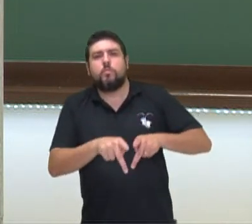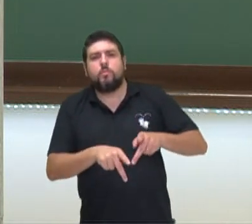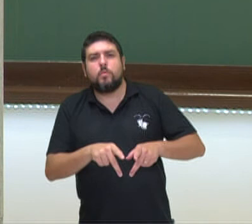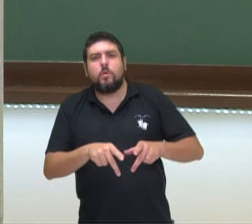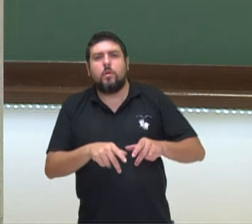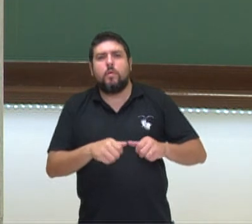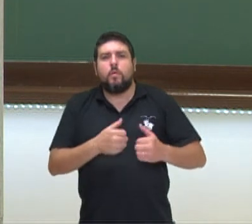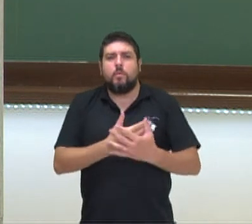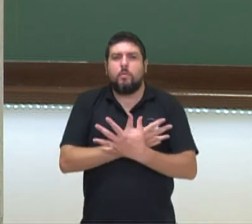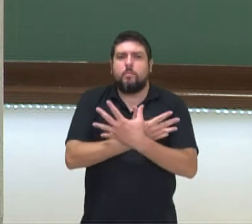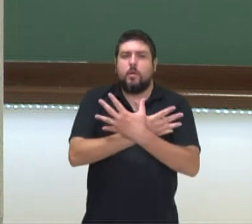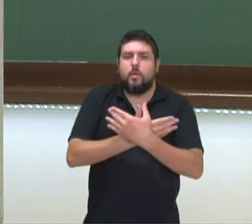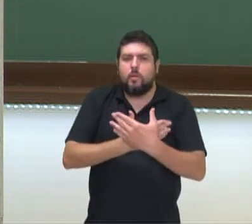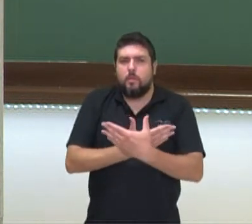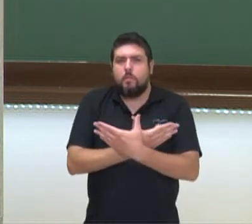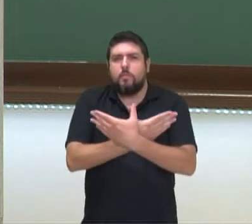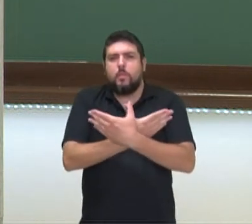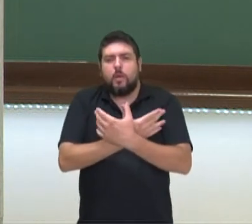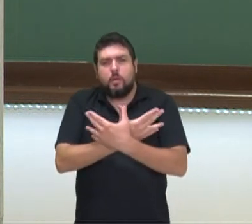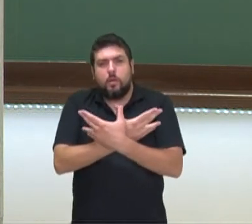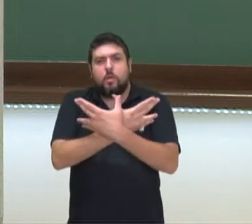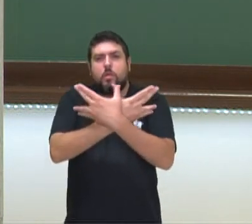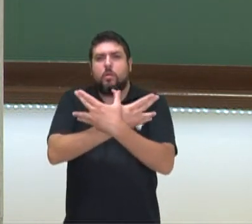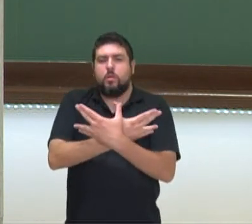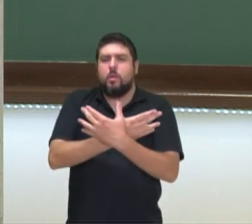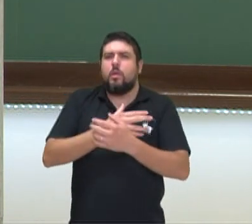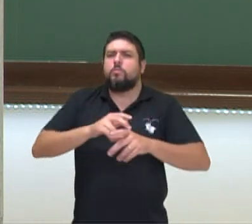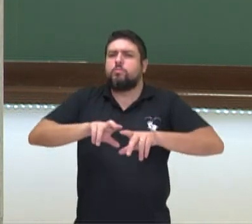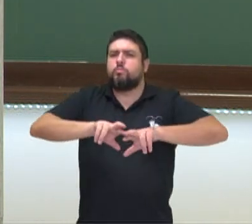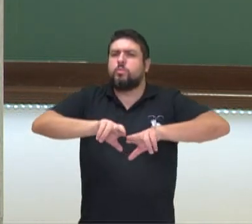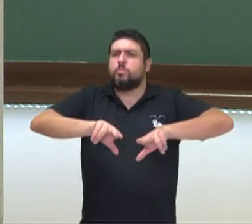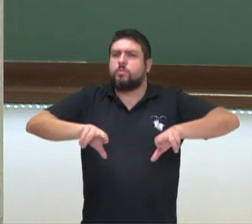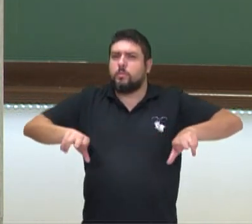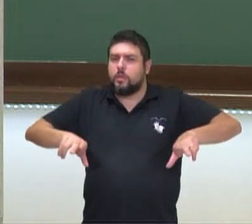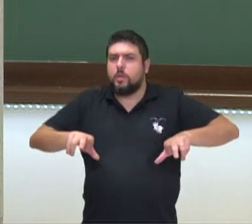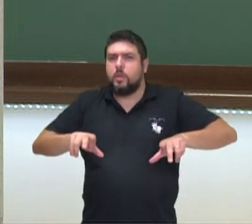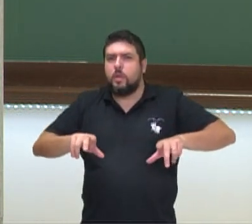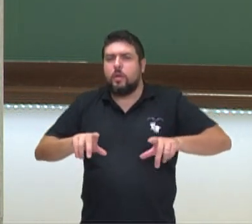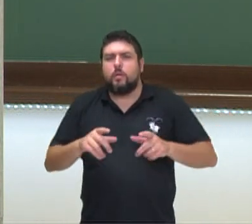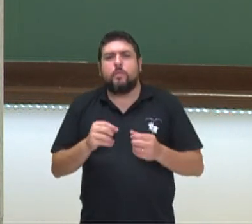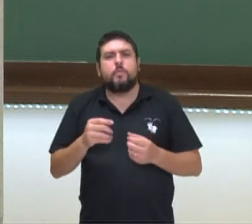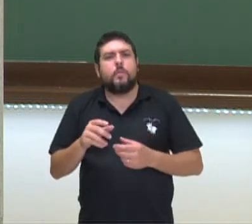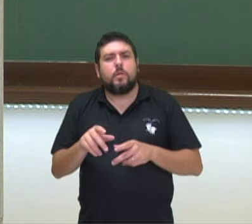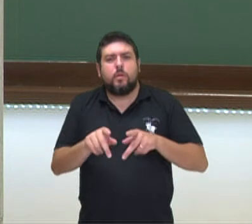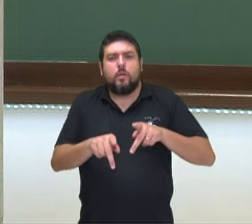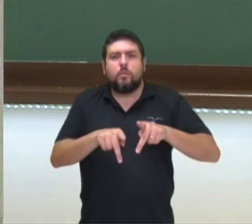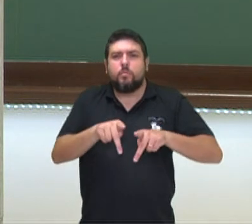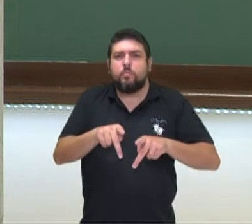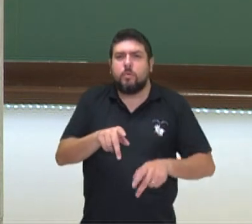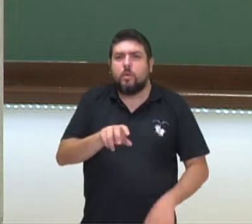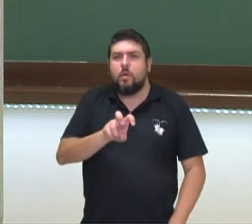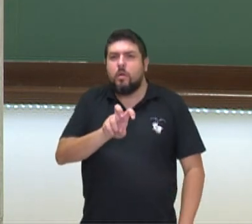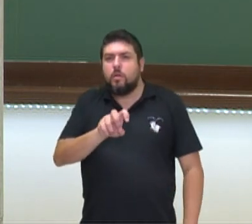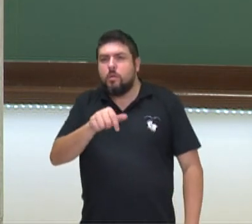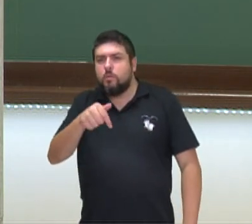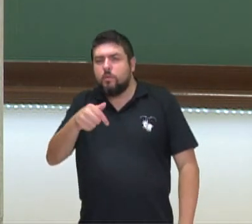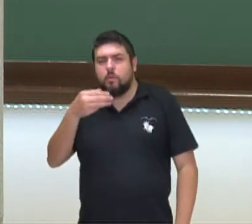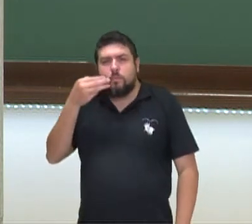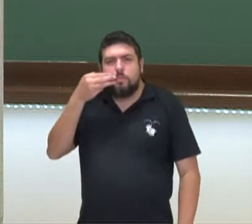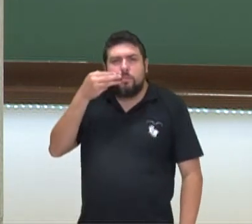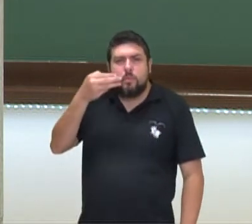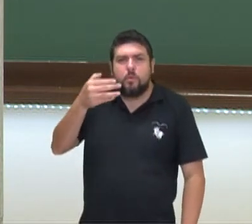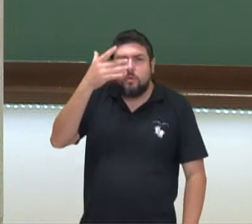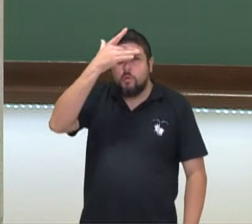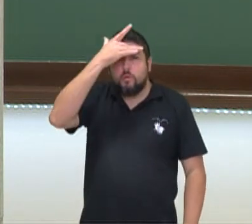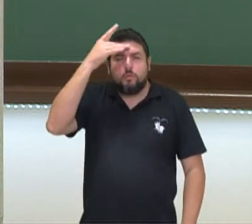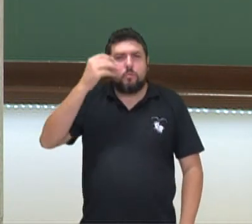guaranis, toltecas, uma infinidade de povos, né? Cerca de 57 milhões de habitantes na América